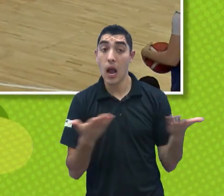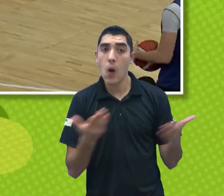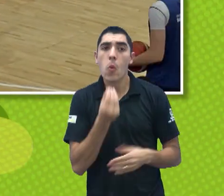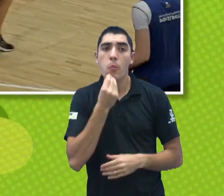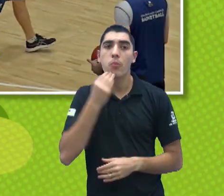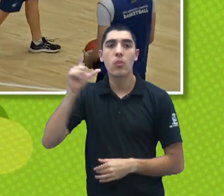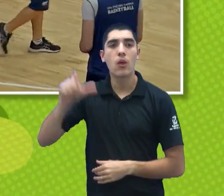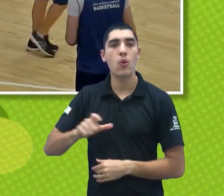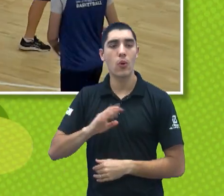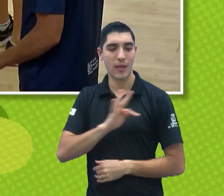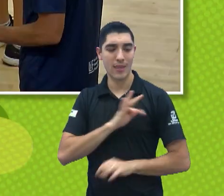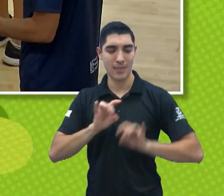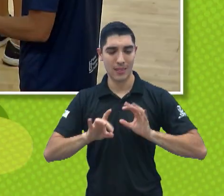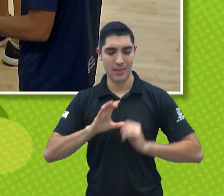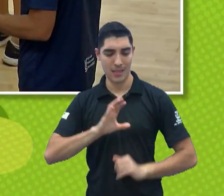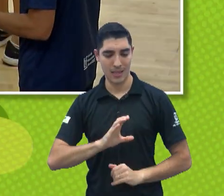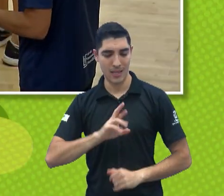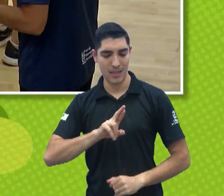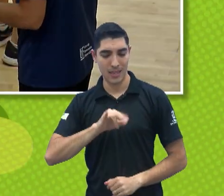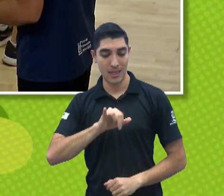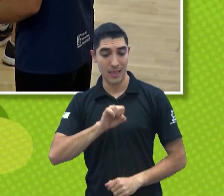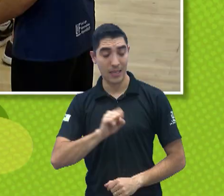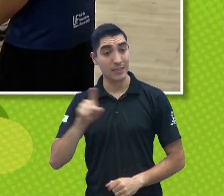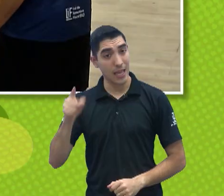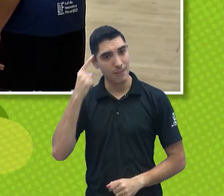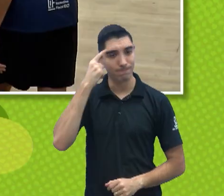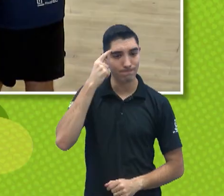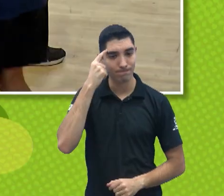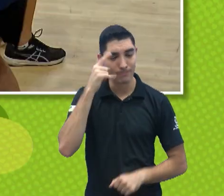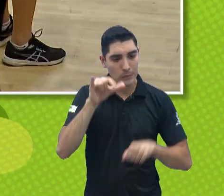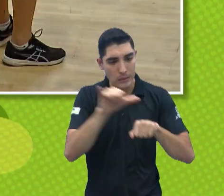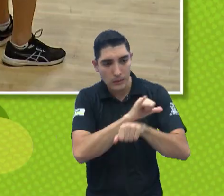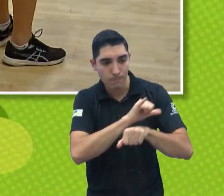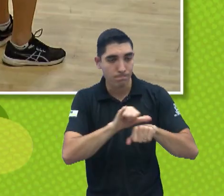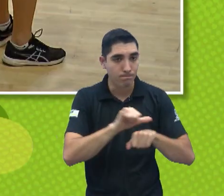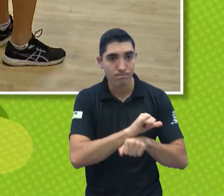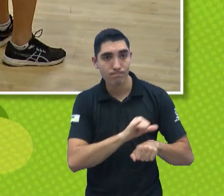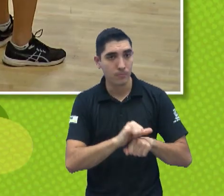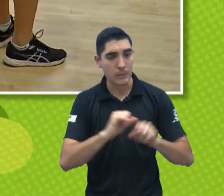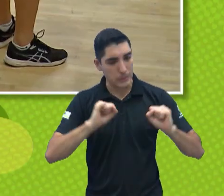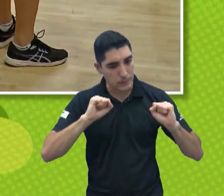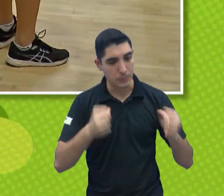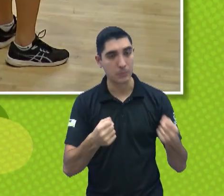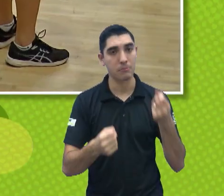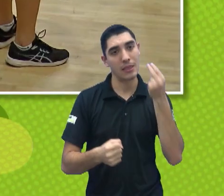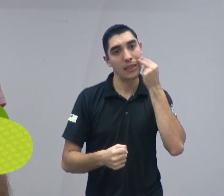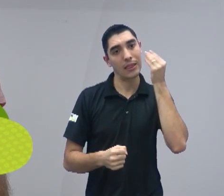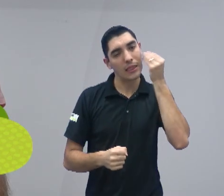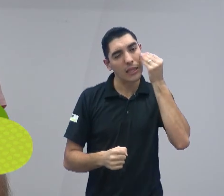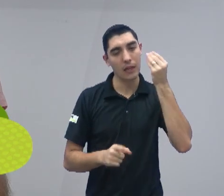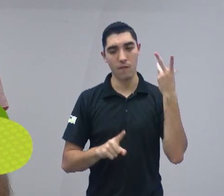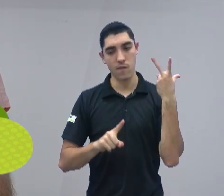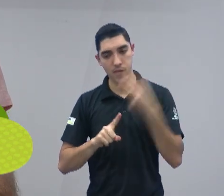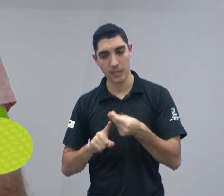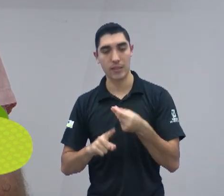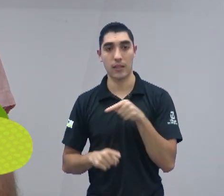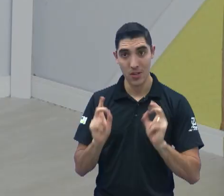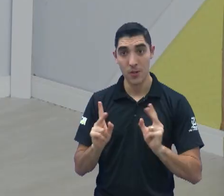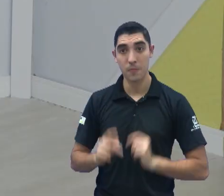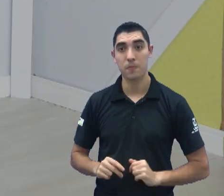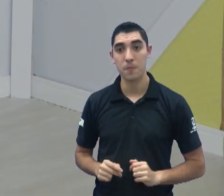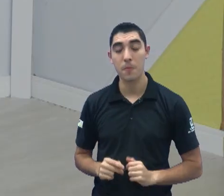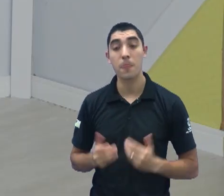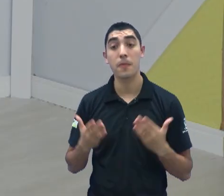né? Tentar fazer algo diferente com esses jogadores, mas vai ser, sem dúvidas nenhuma, um jogaço para quem gosta de basquete,